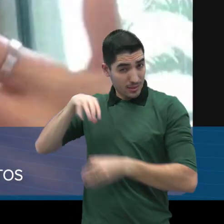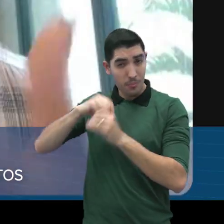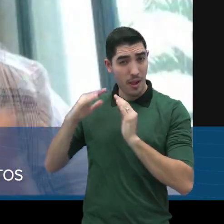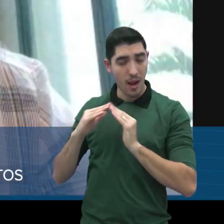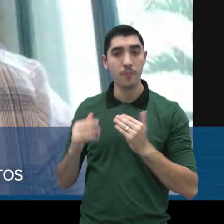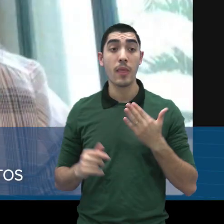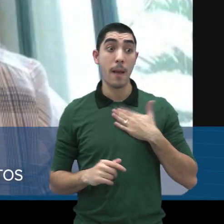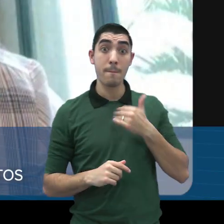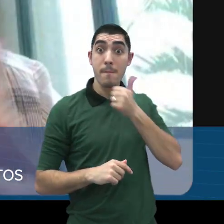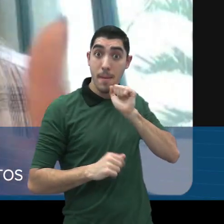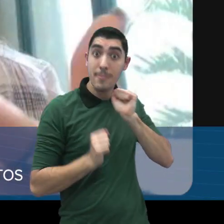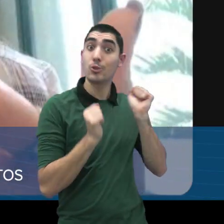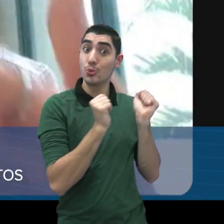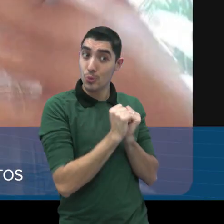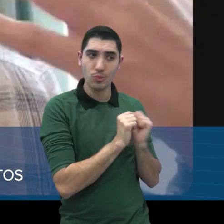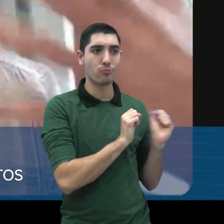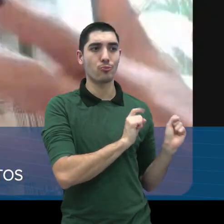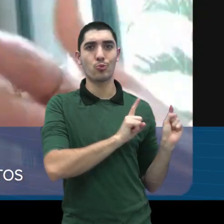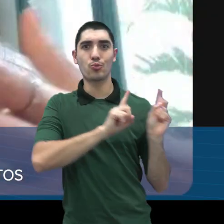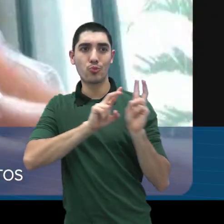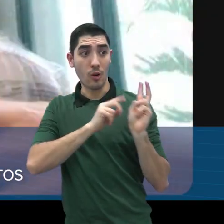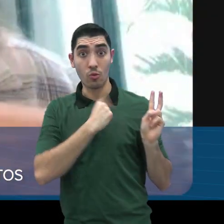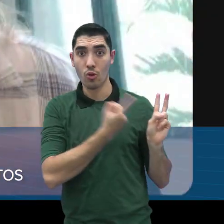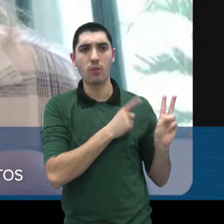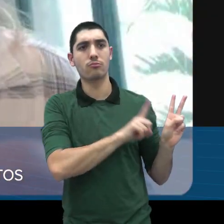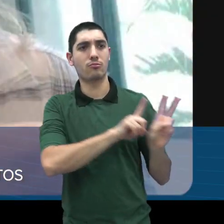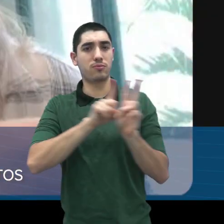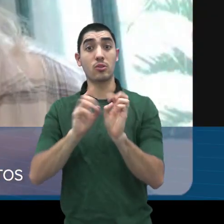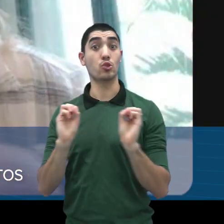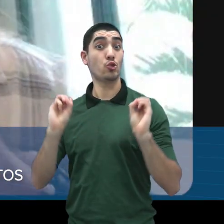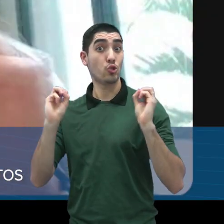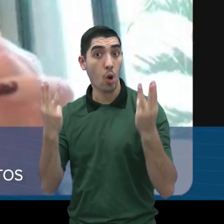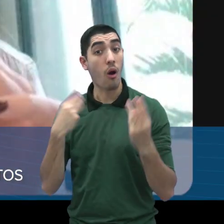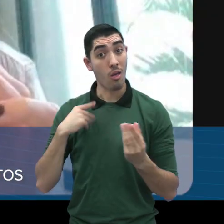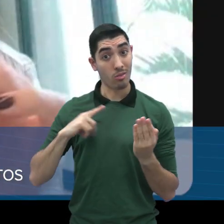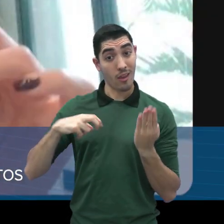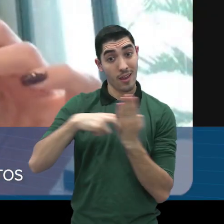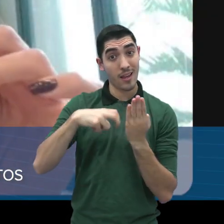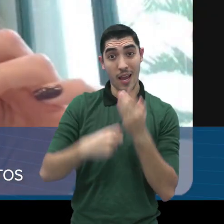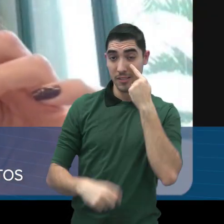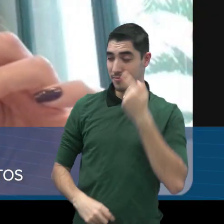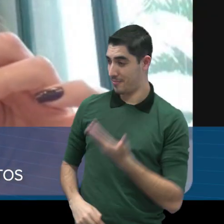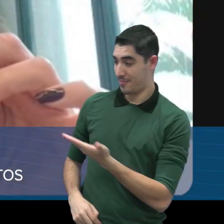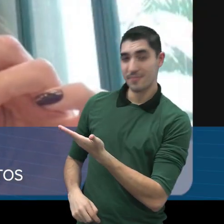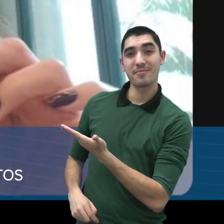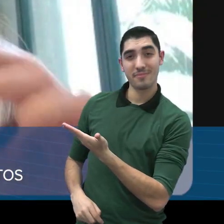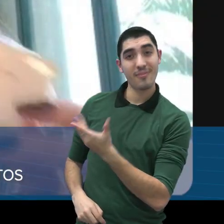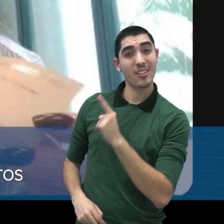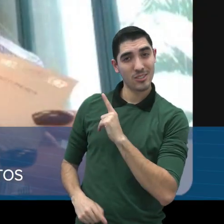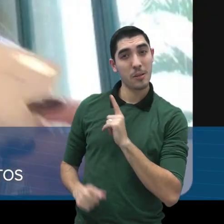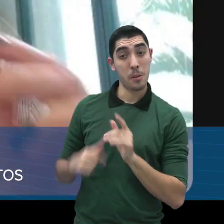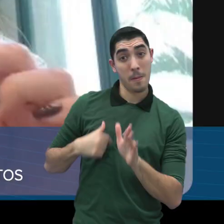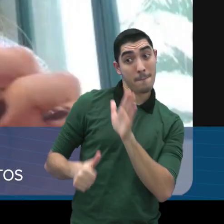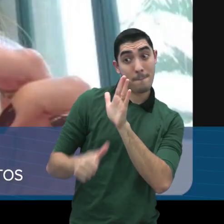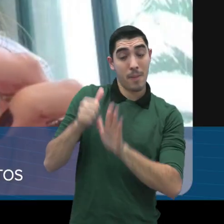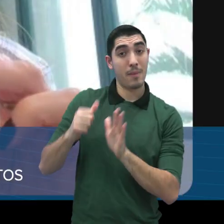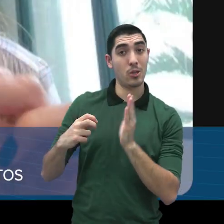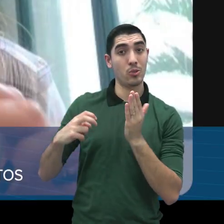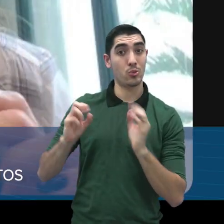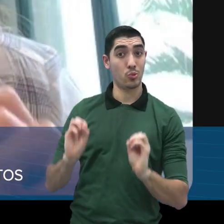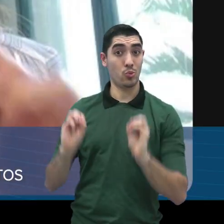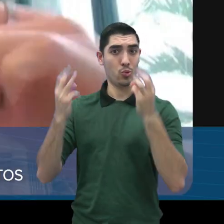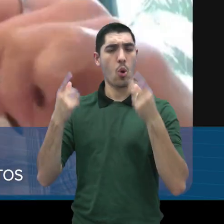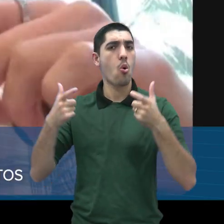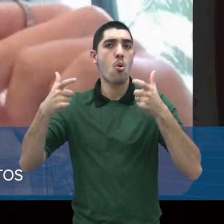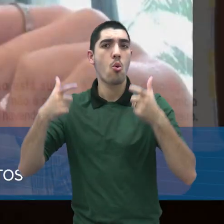mãe foi com a gente no show. Lembro da gente comprando ingresso. Eu tenho o ingresso até hoje desse primeiro show que aconteceu no